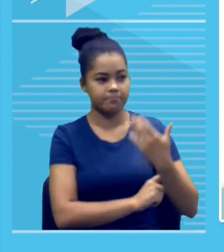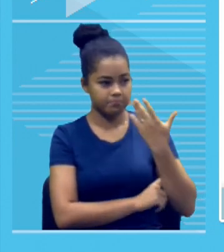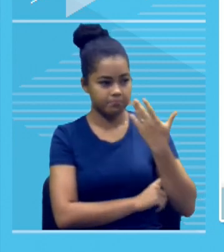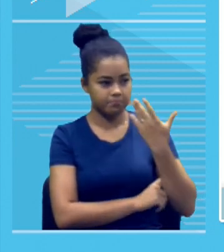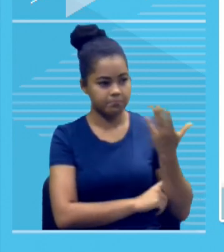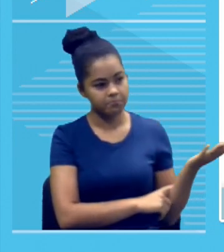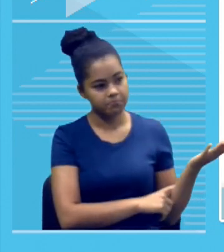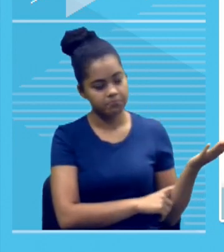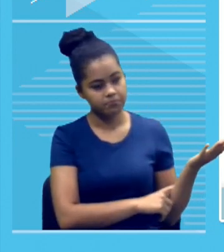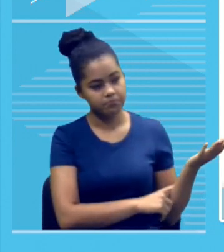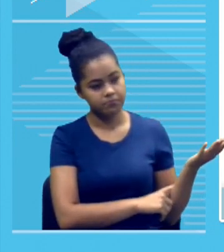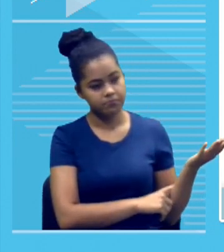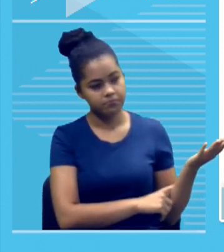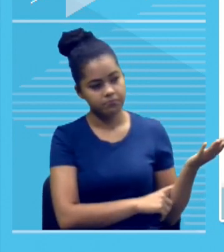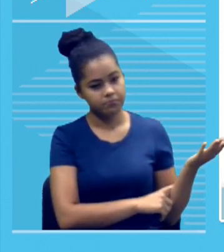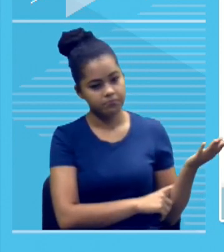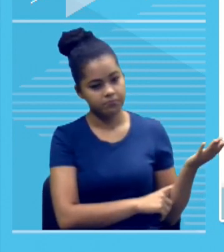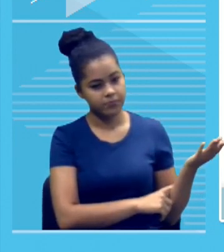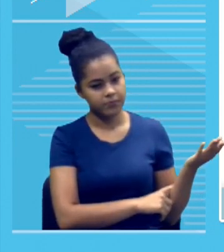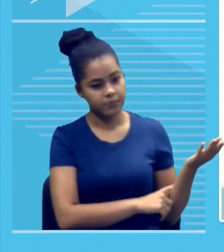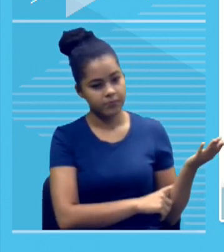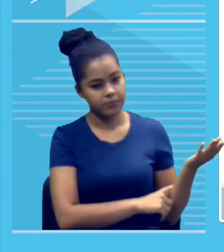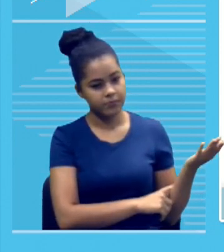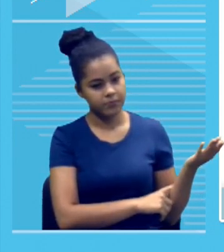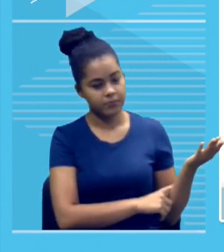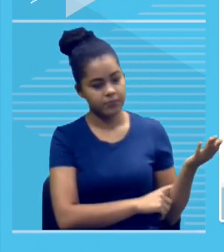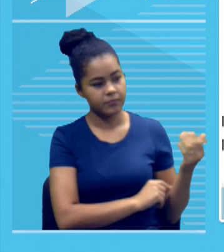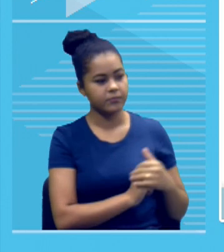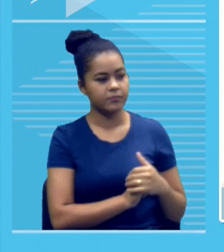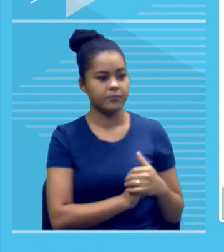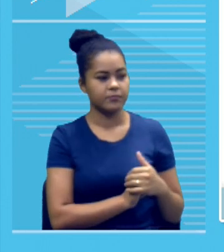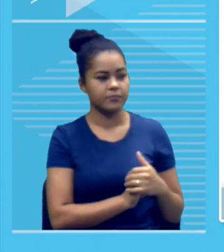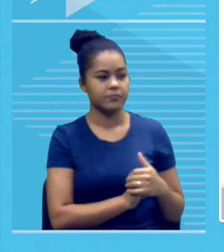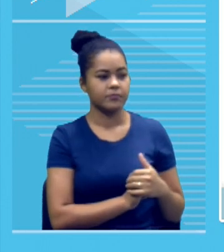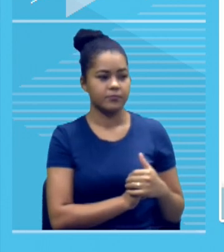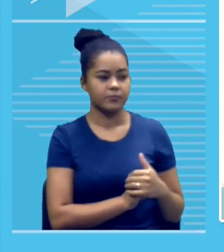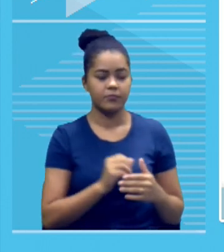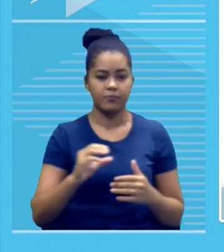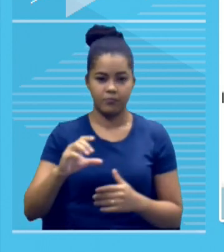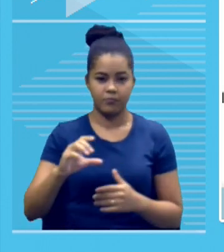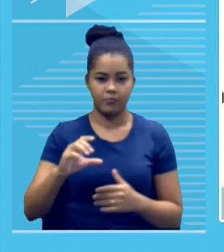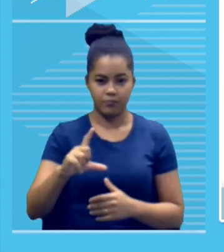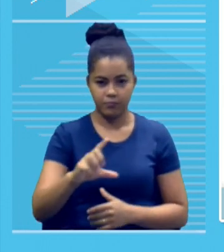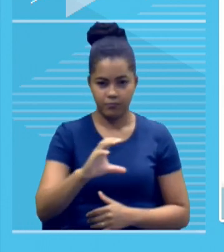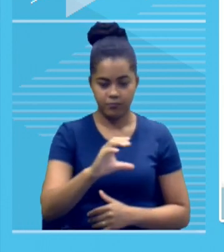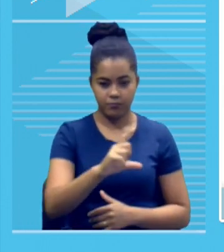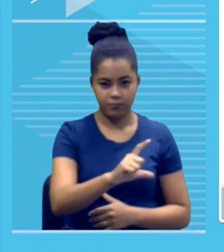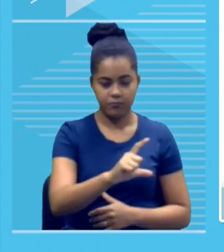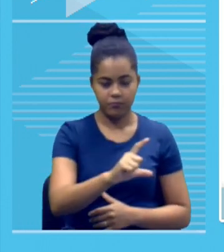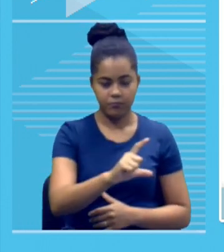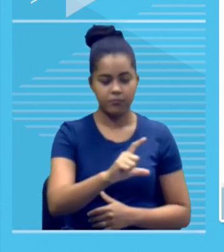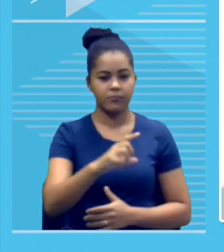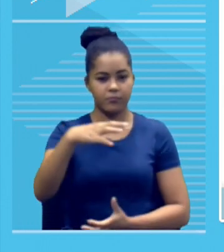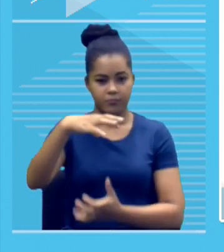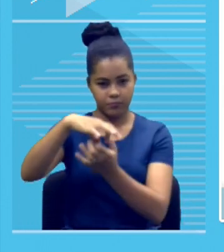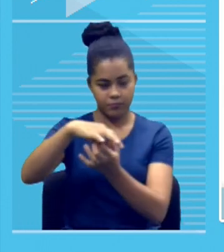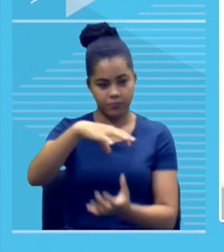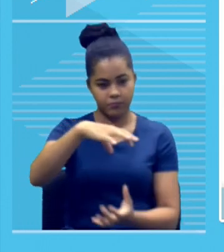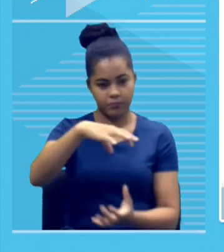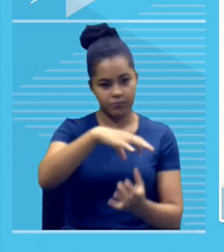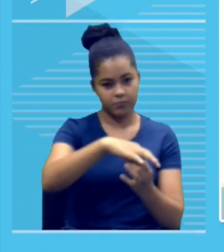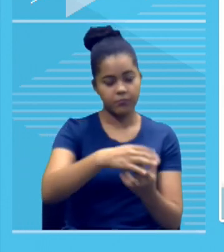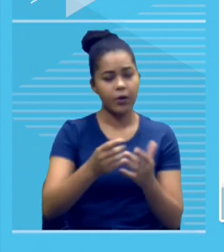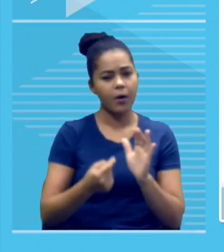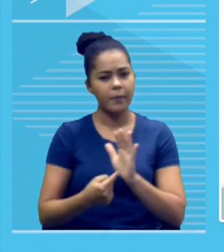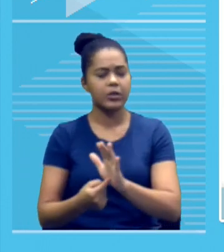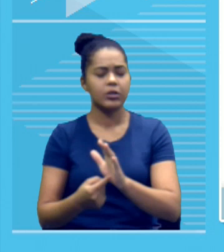a dupla sai, ó. Aí ocorreu uma adição dos cloros, né? Formando um composto ali. Aqui é só mostrando o mecanismo. Depois